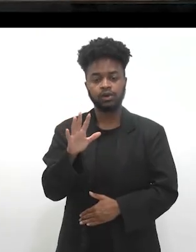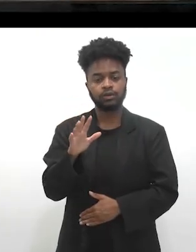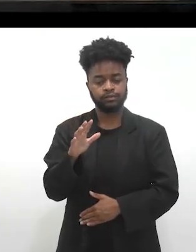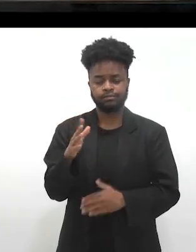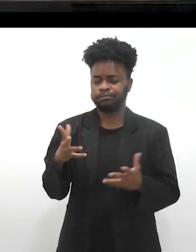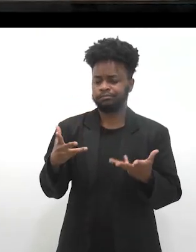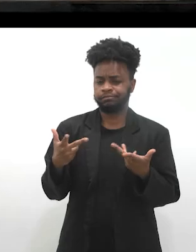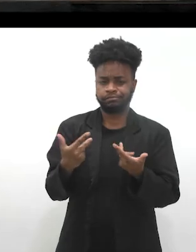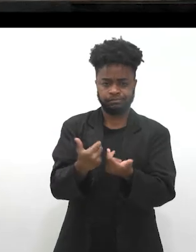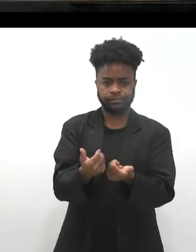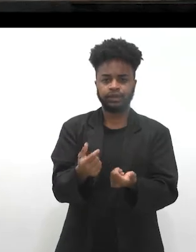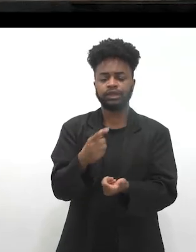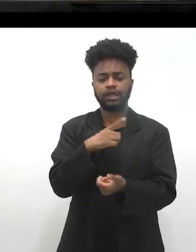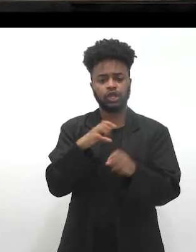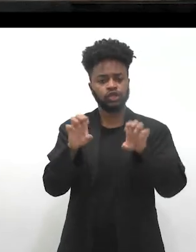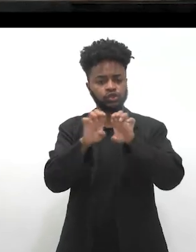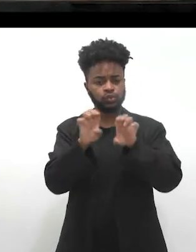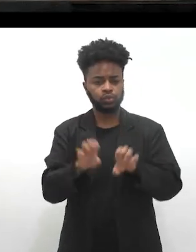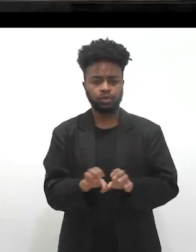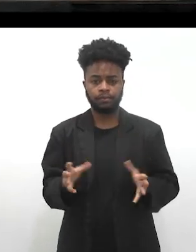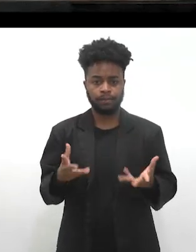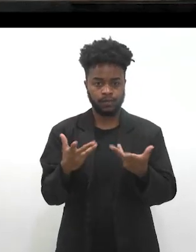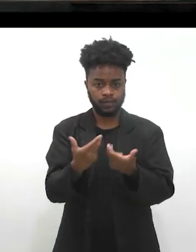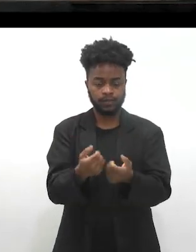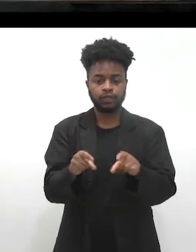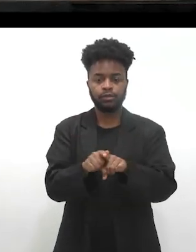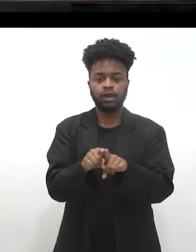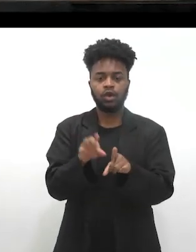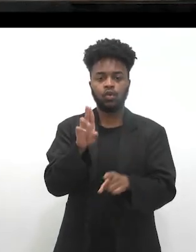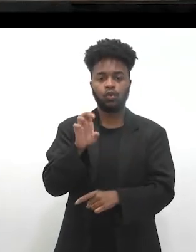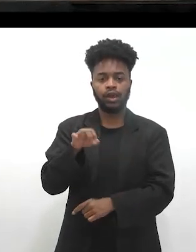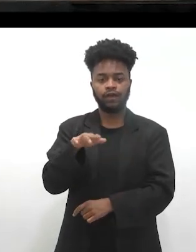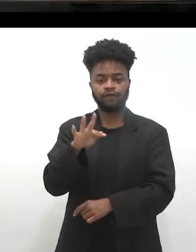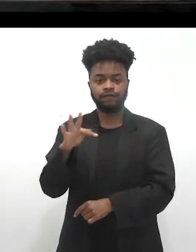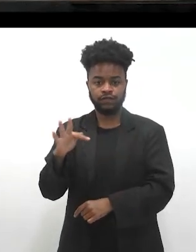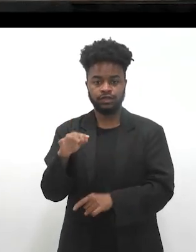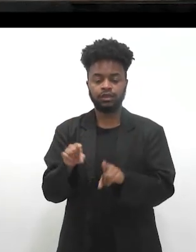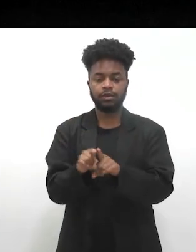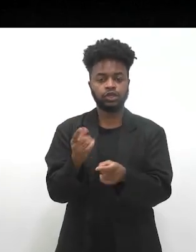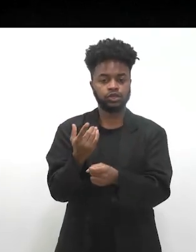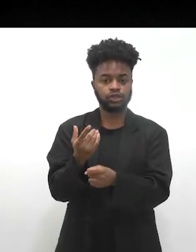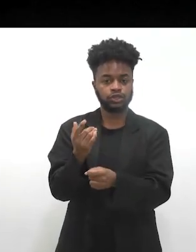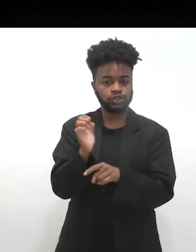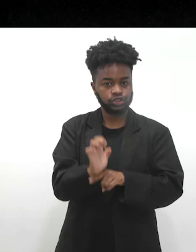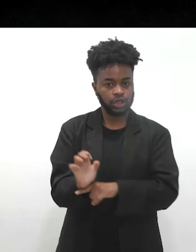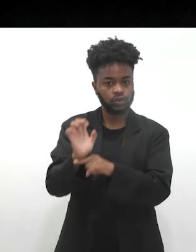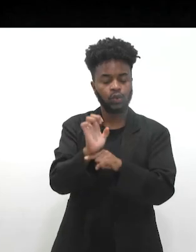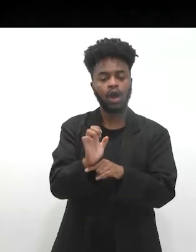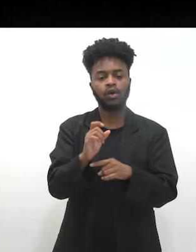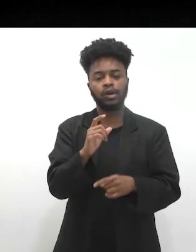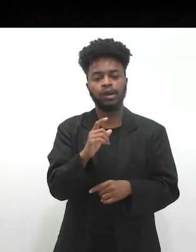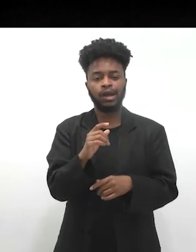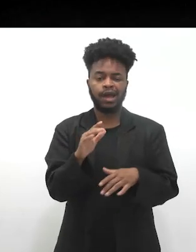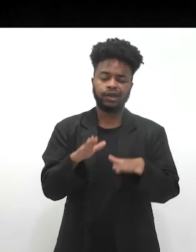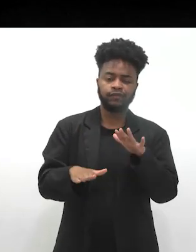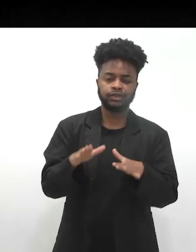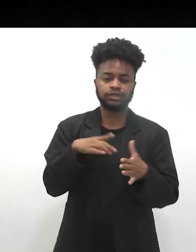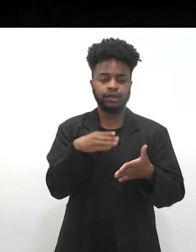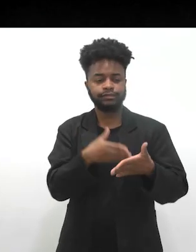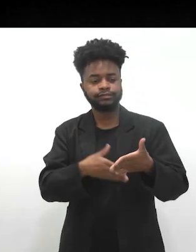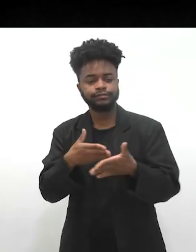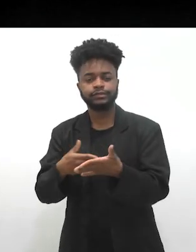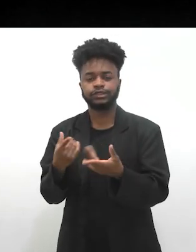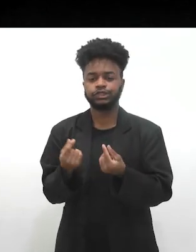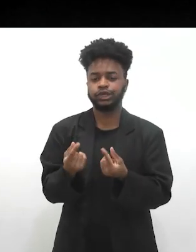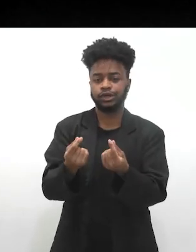instituição incrível, assim, tem uma estrutura incrível, e o ENF, que é estadual, né? Sim. Que ainda tem um pouco de